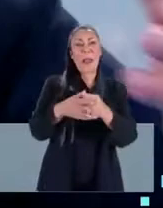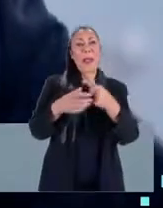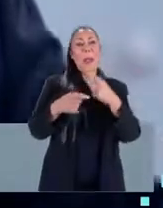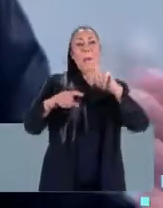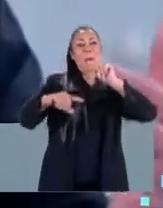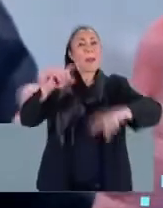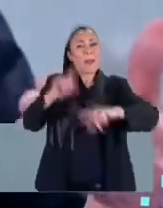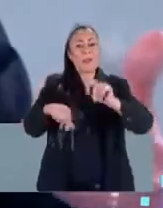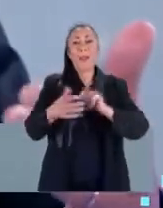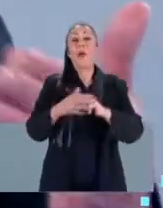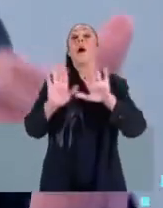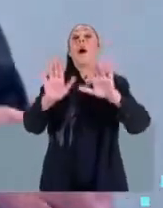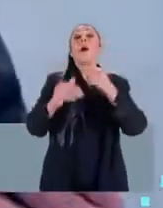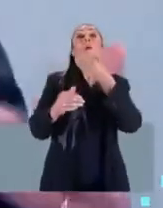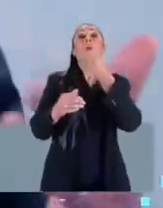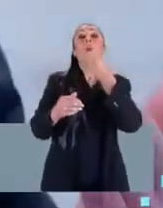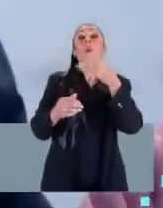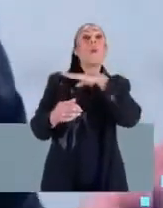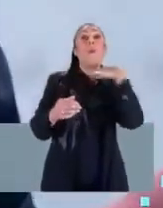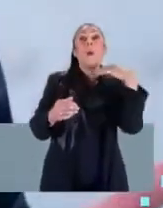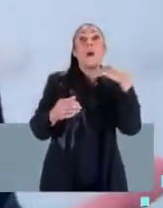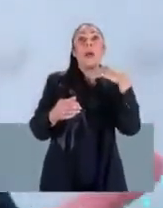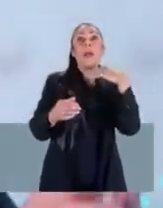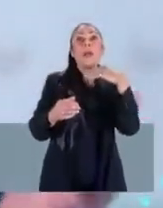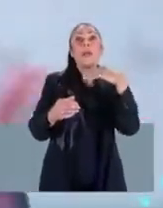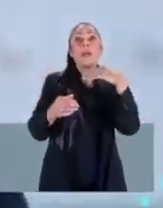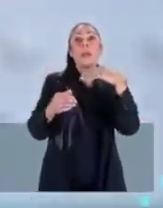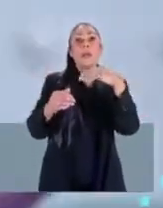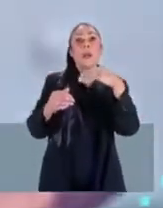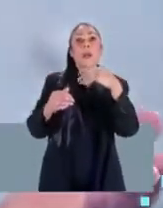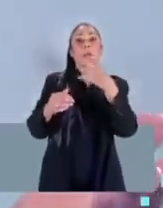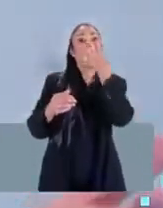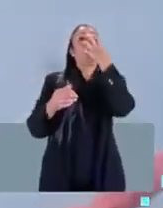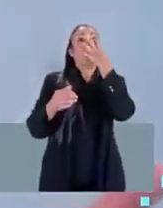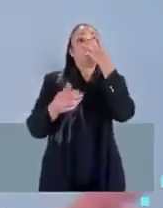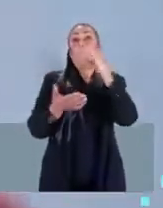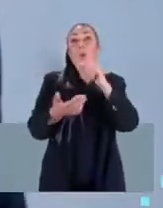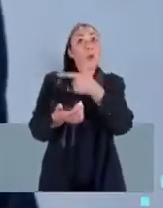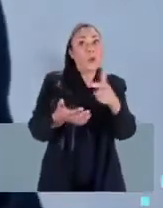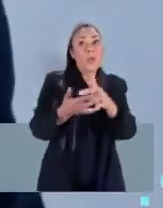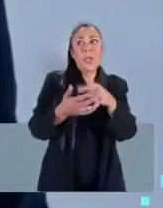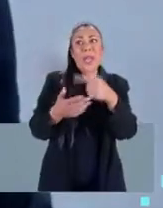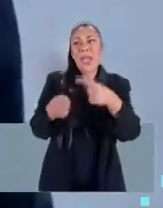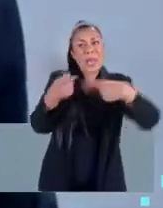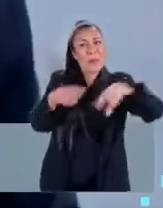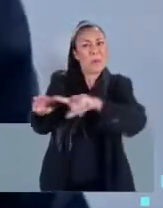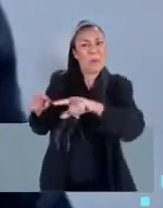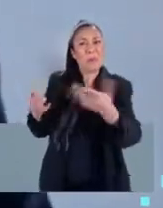aquele cara estava morrendo afogado fora da água, ele ficou zombando, sabe?